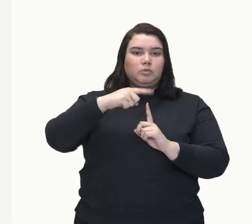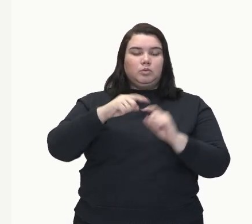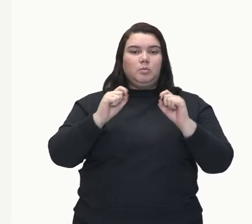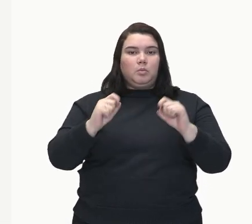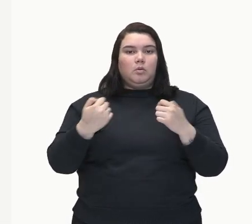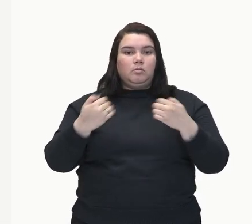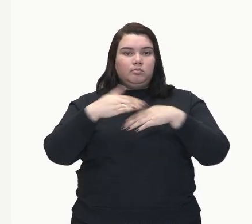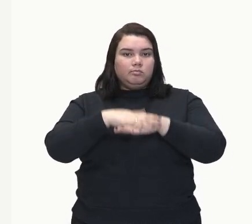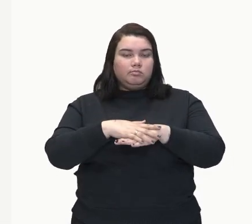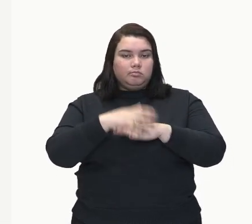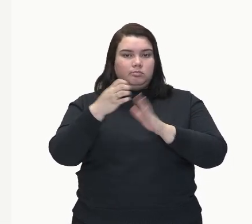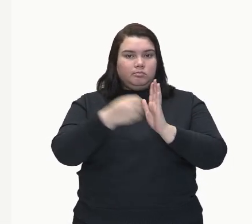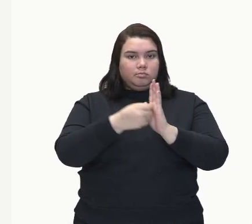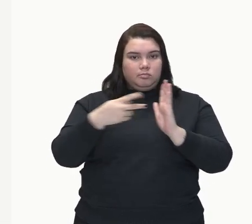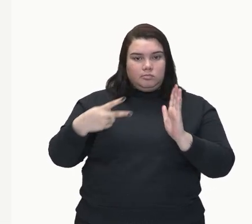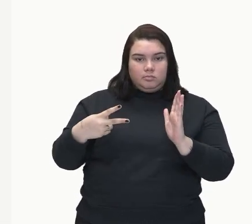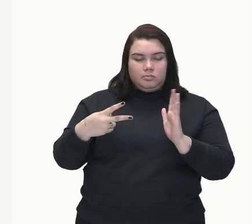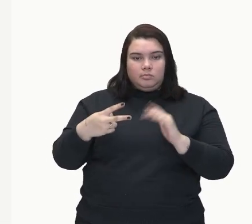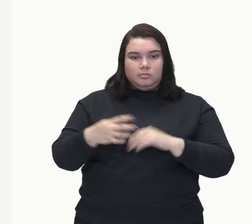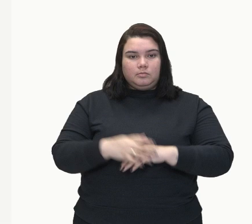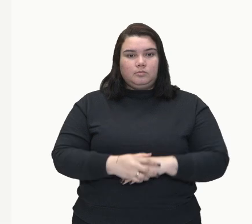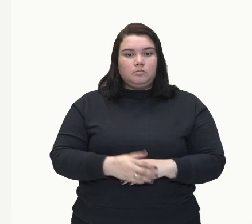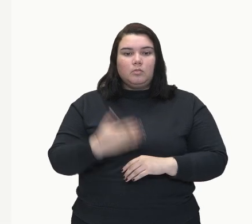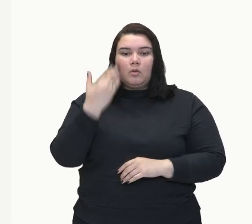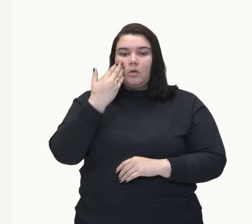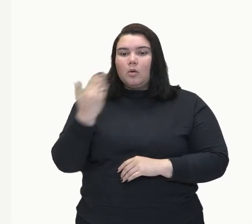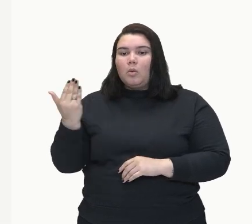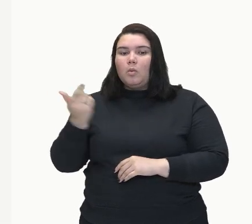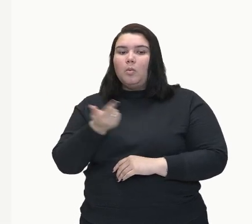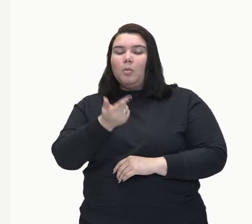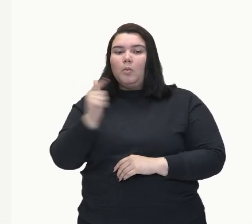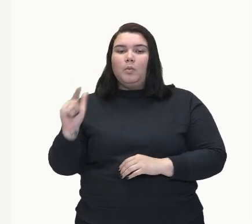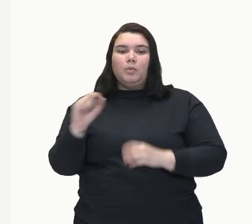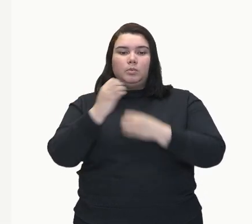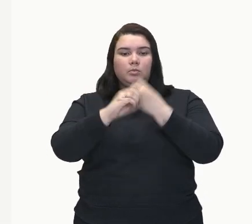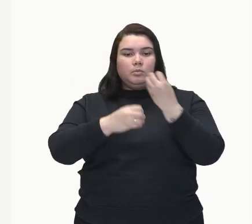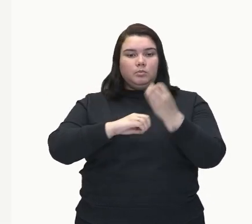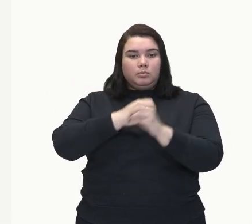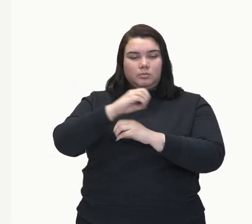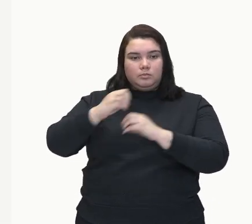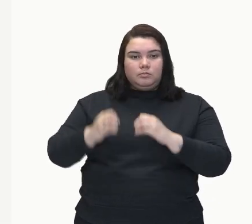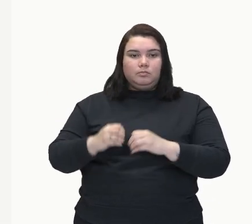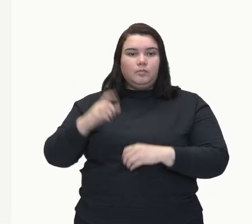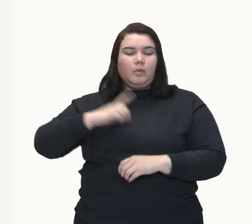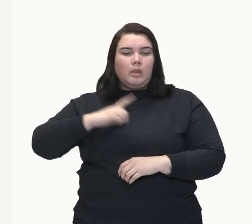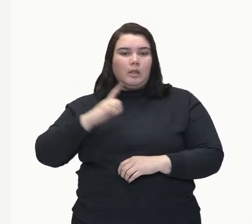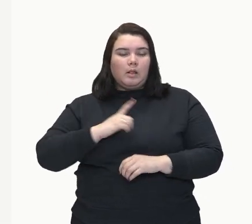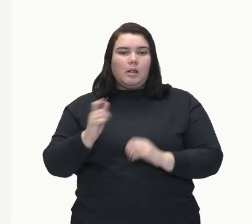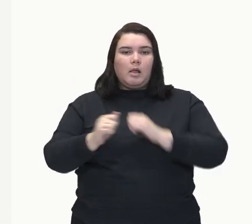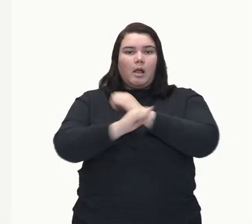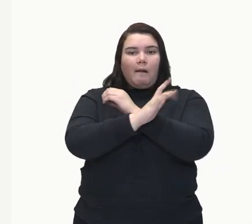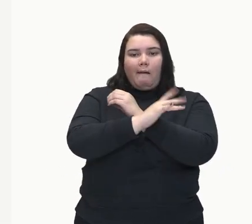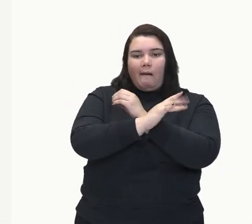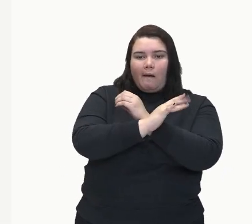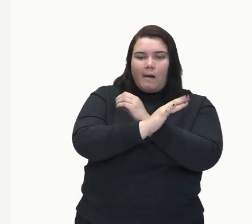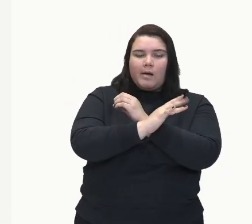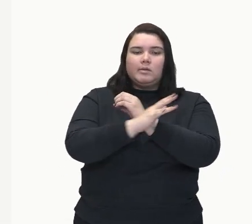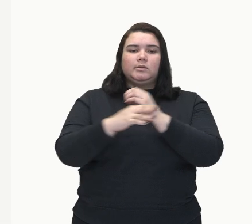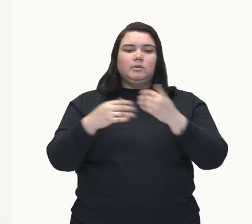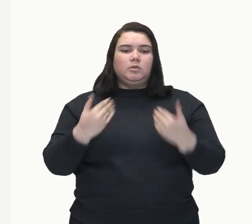aqui também, ó, uma molécula bem grande, né? Inclusive tem aí ácido carboxílico, tem